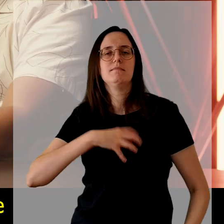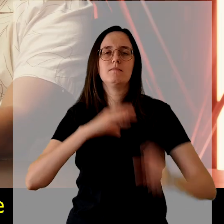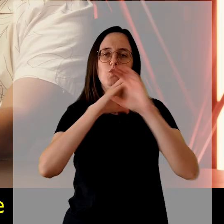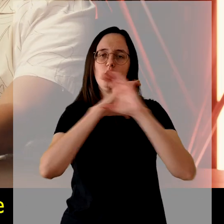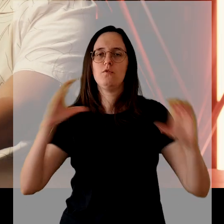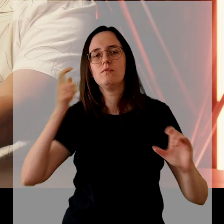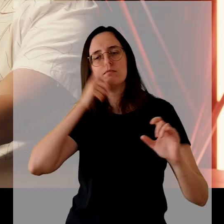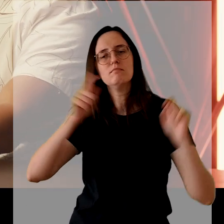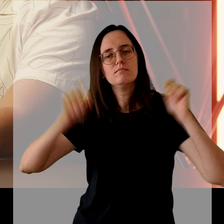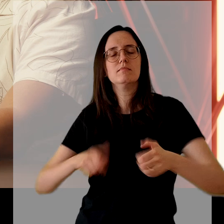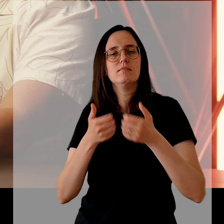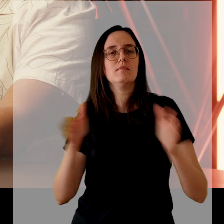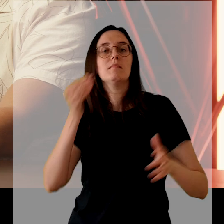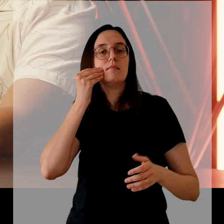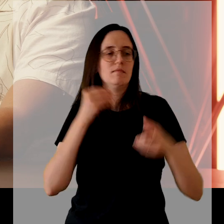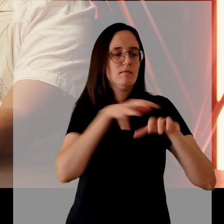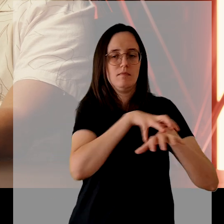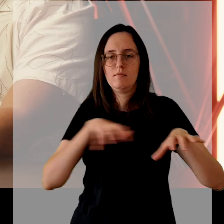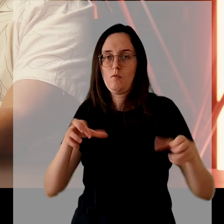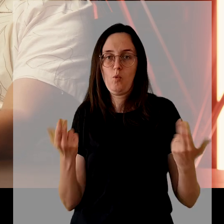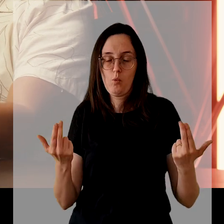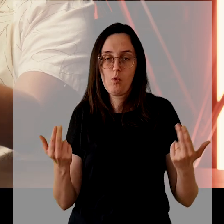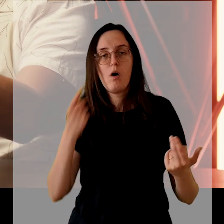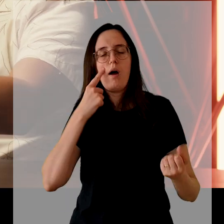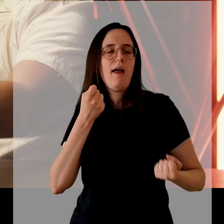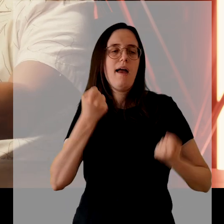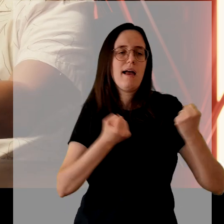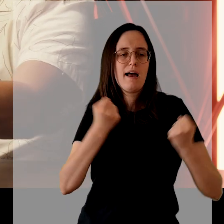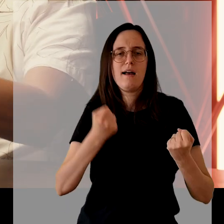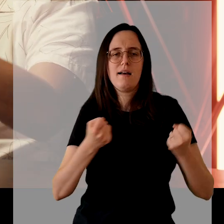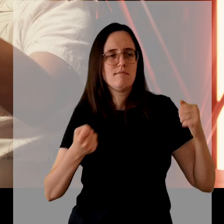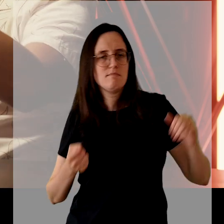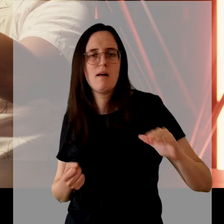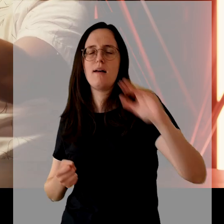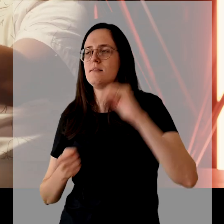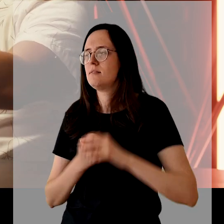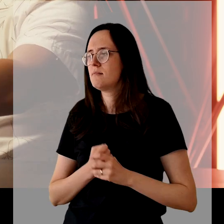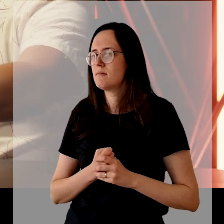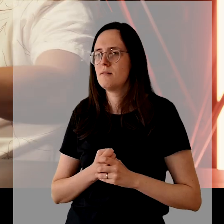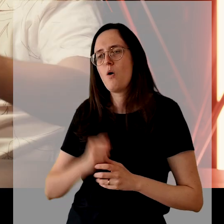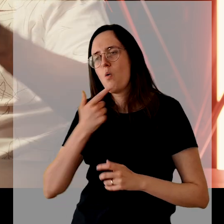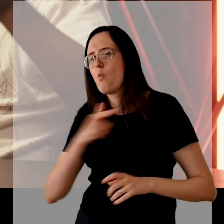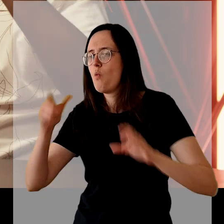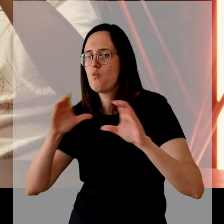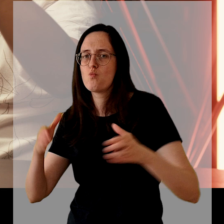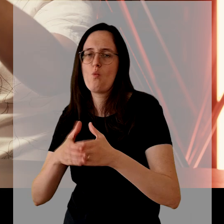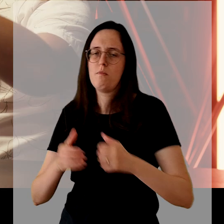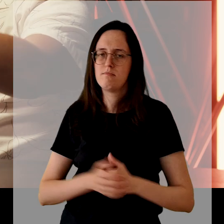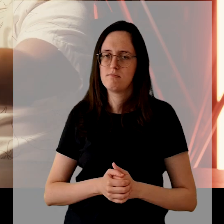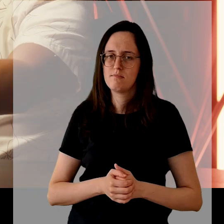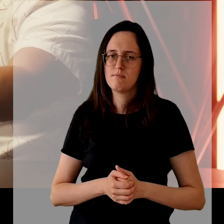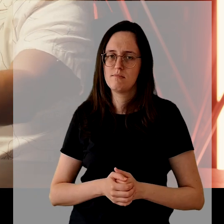sentiu confiante de abrir uma segunda unidade. Então, tudo que era carro passa, elenco